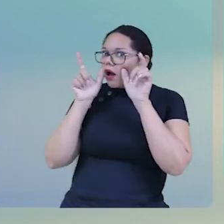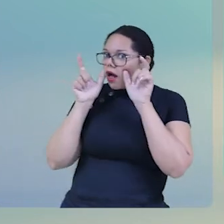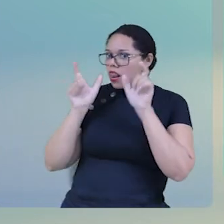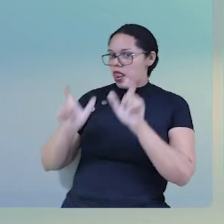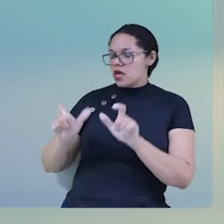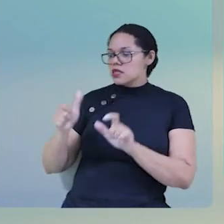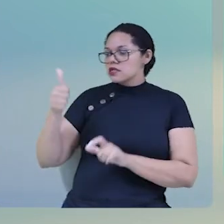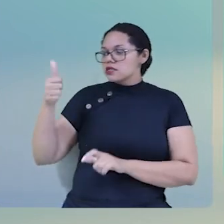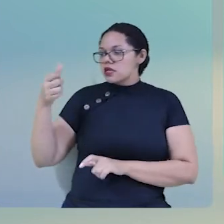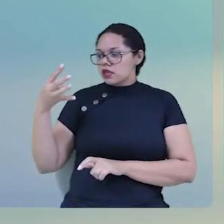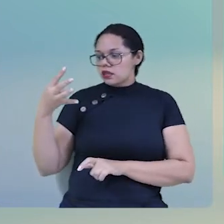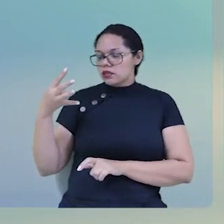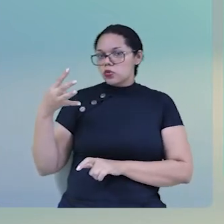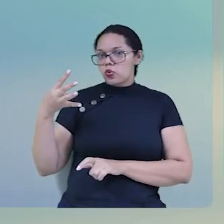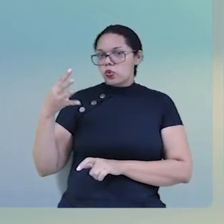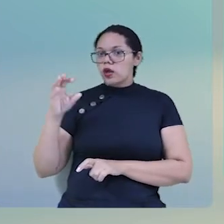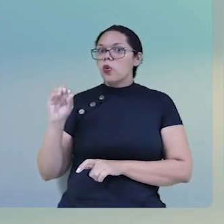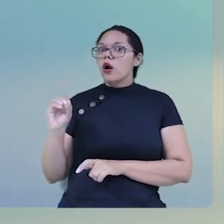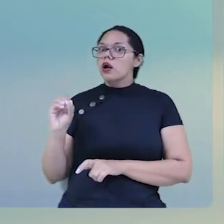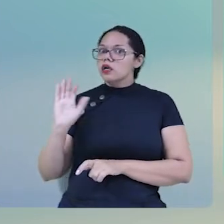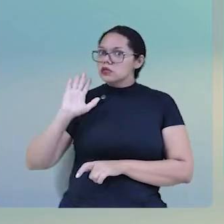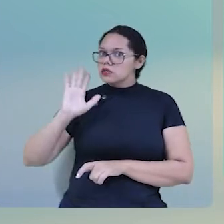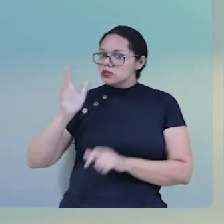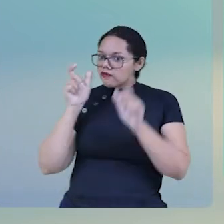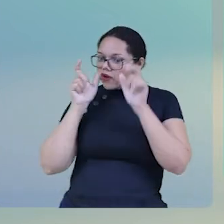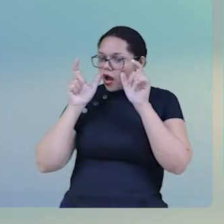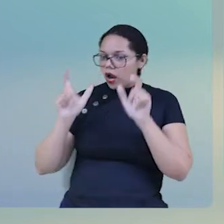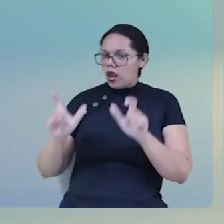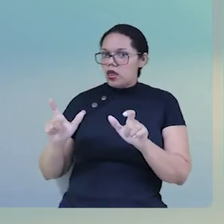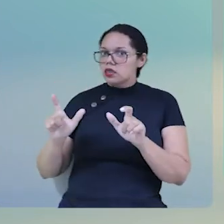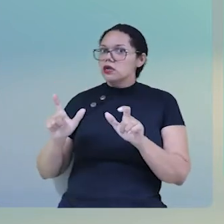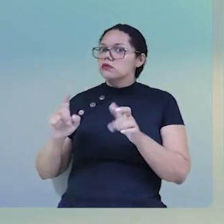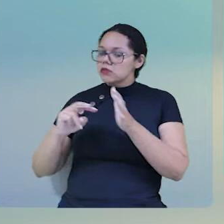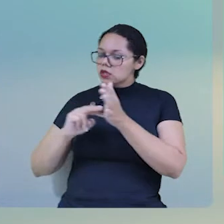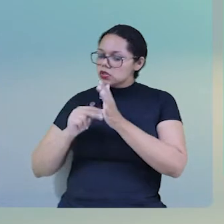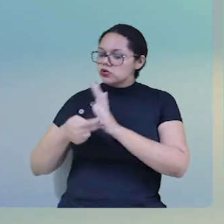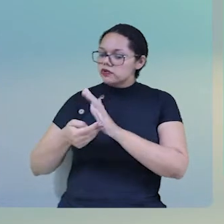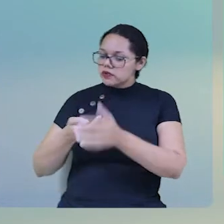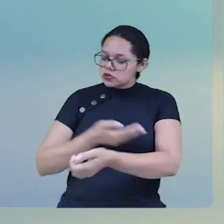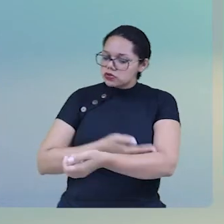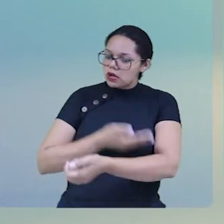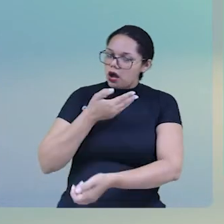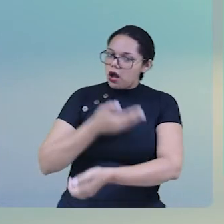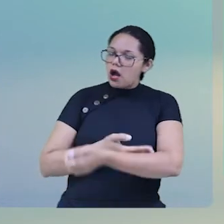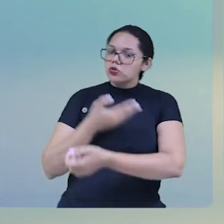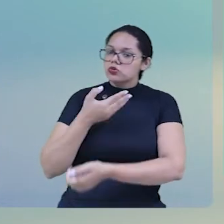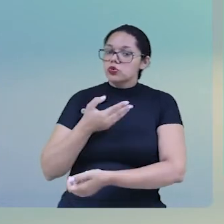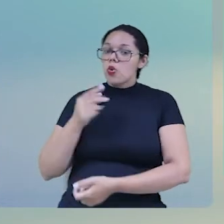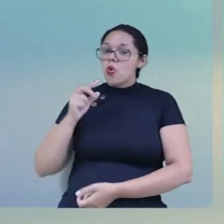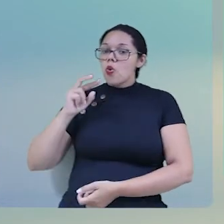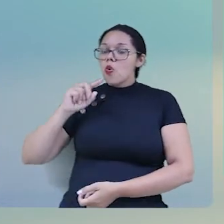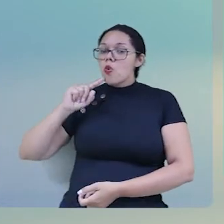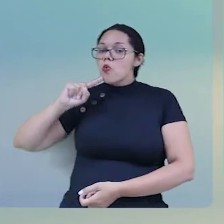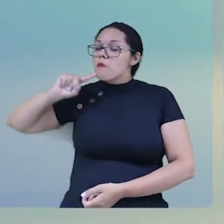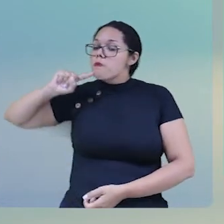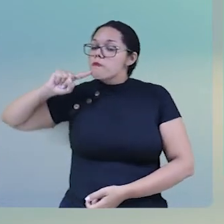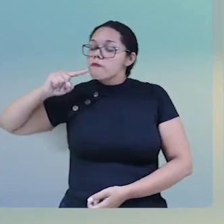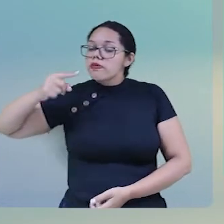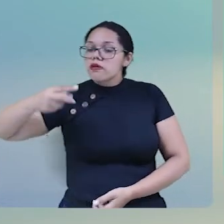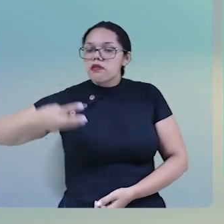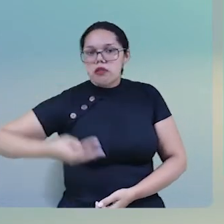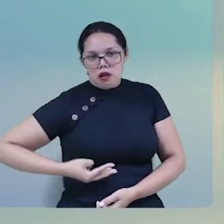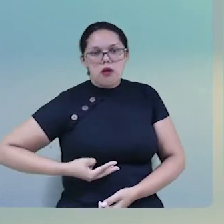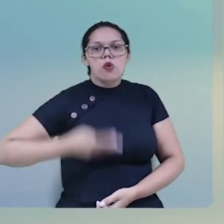existe um sintoma ali de pressão alta. Cerca de 1 bilhão de pessoas do